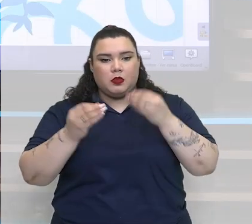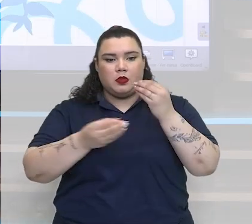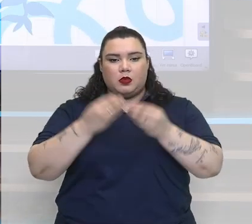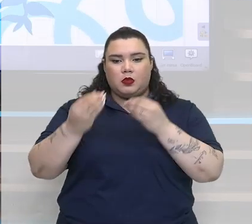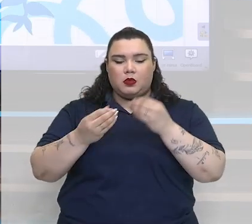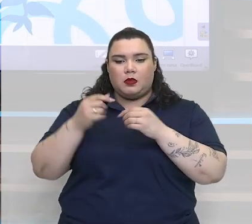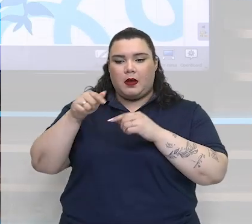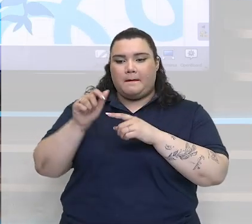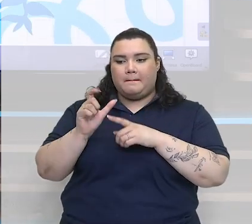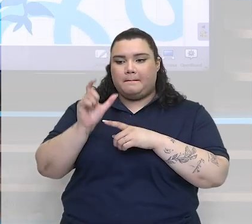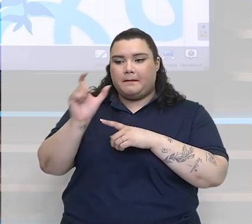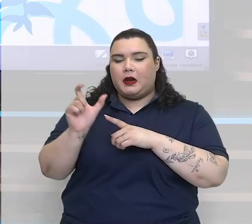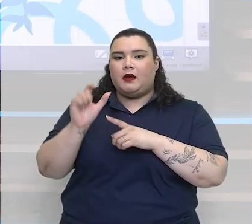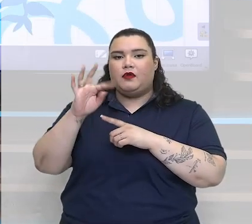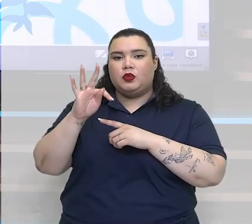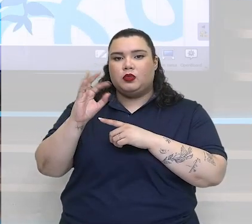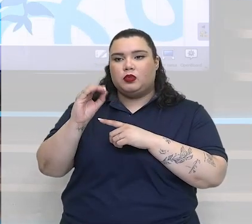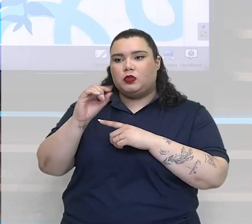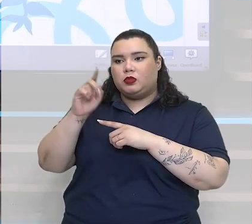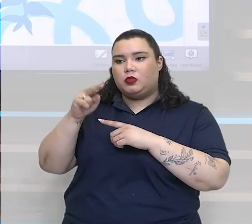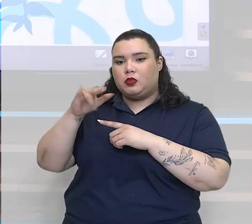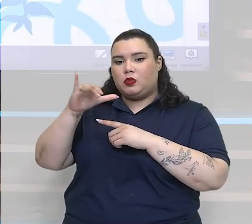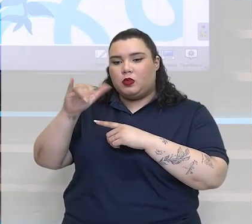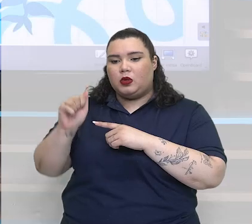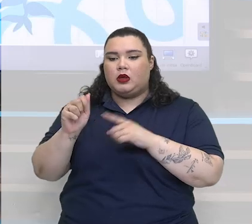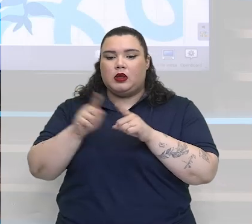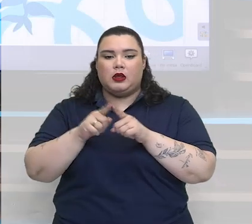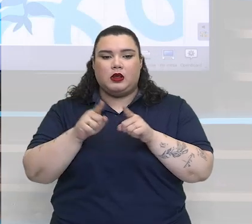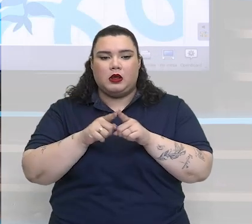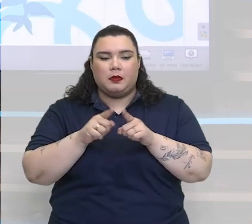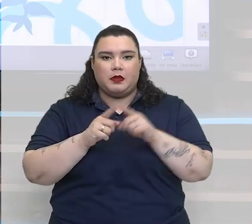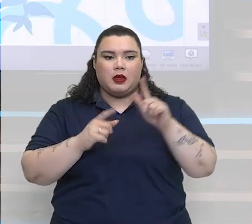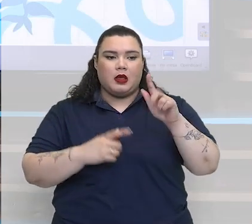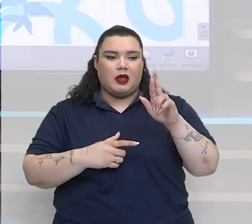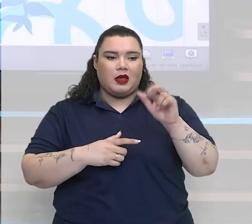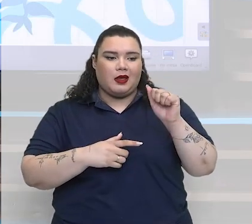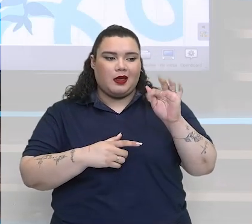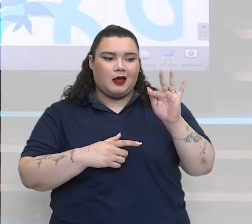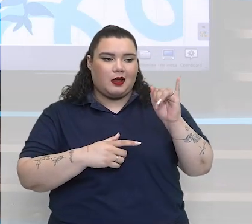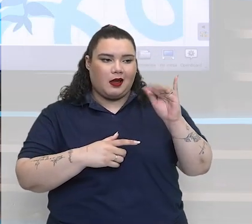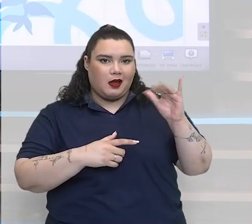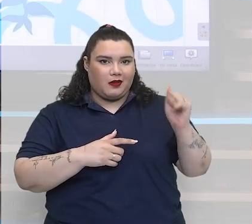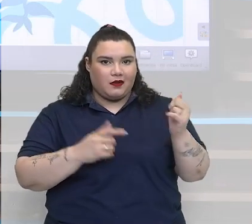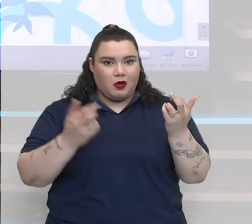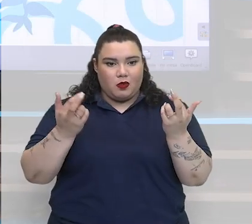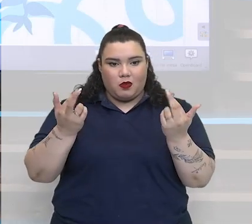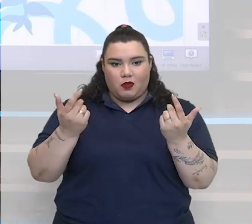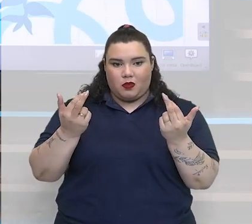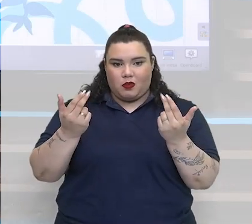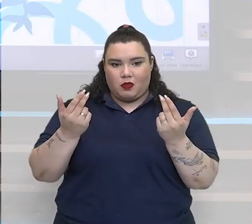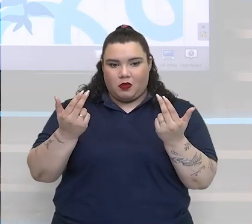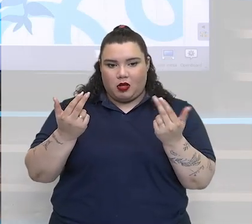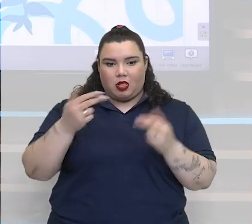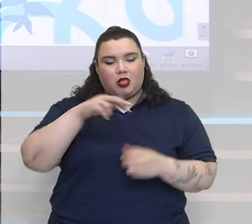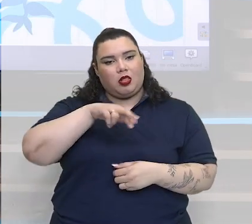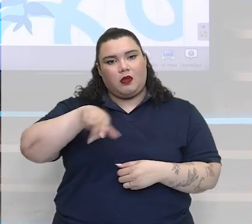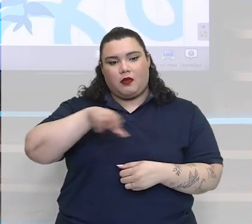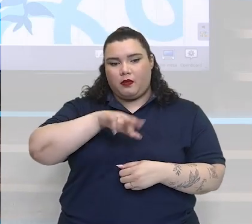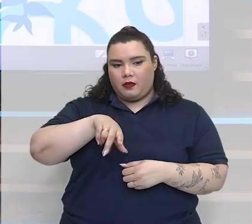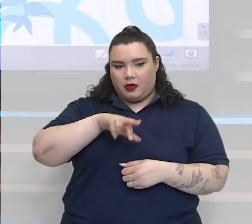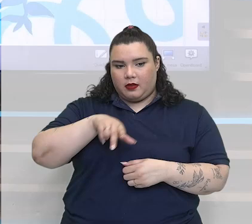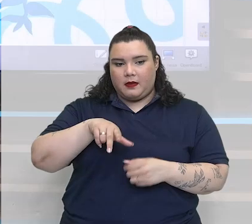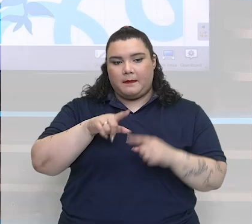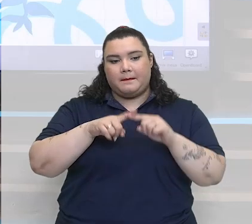a tônica quanto a gráfica das palavras? Elas não são a mesma coisa, não estamos falando do mesmo